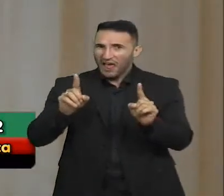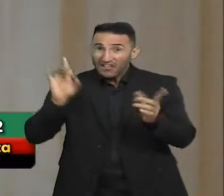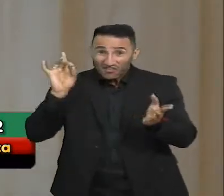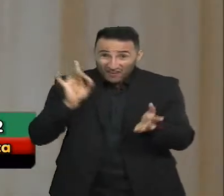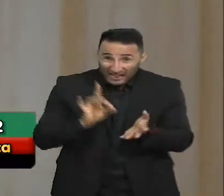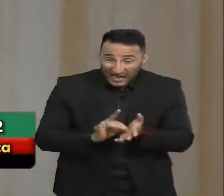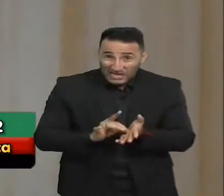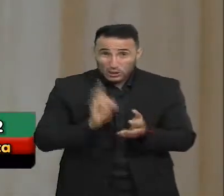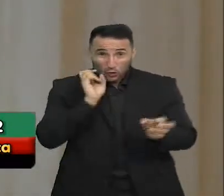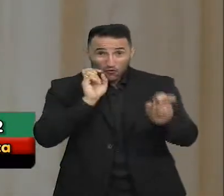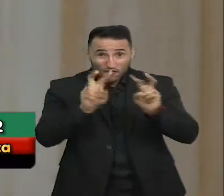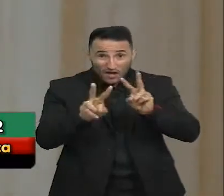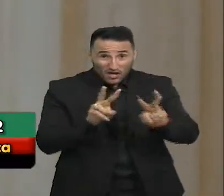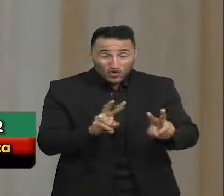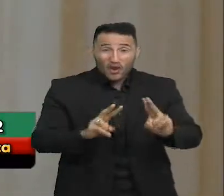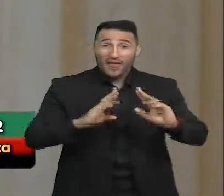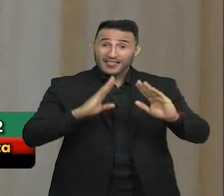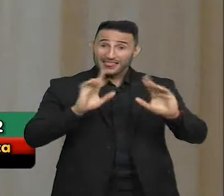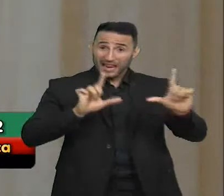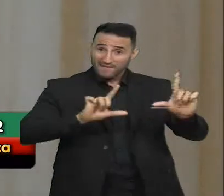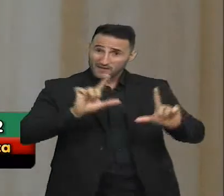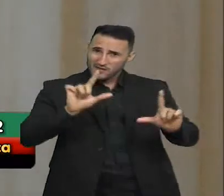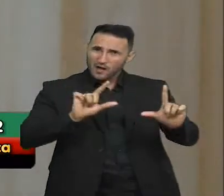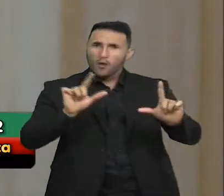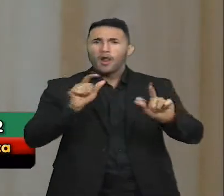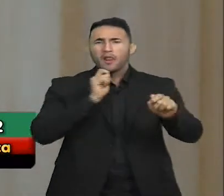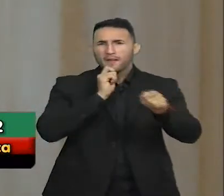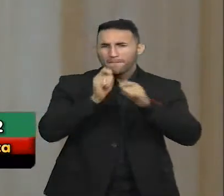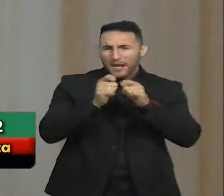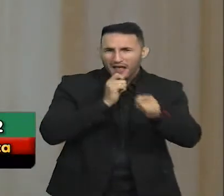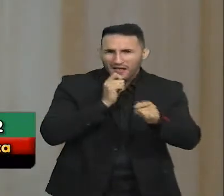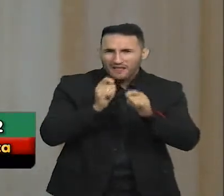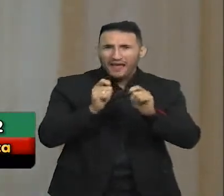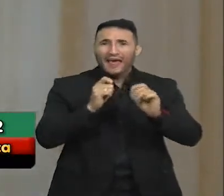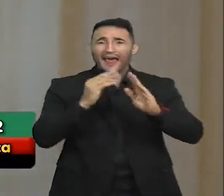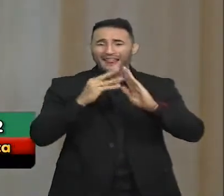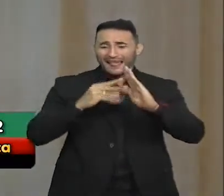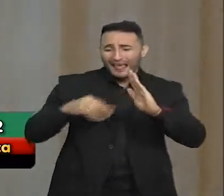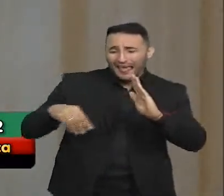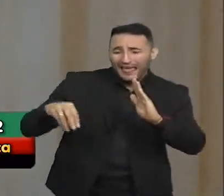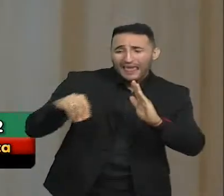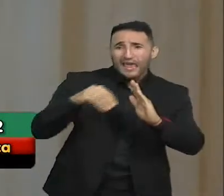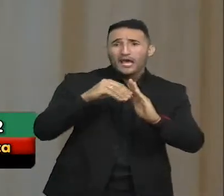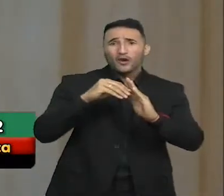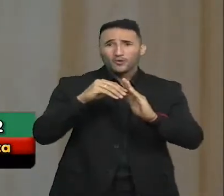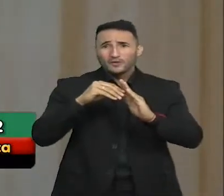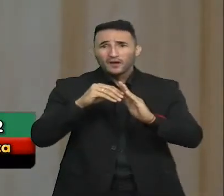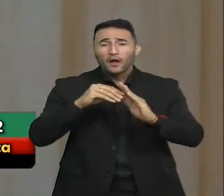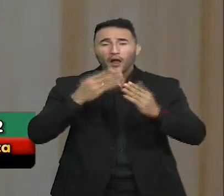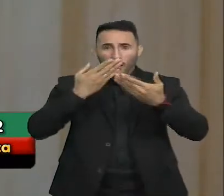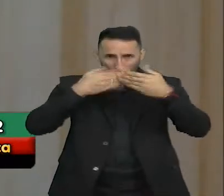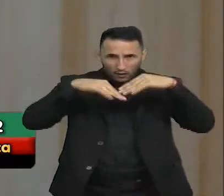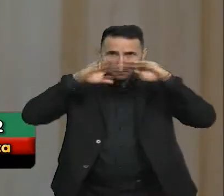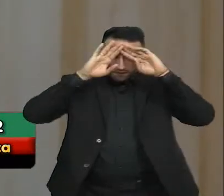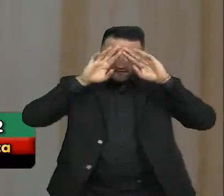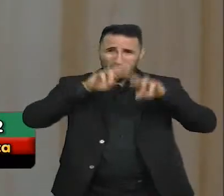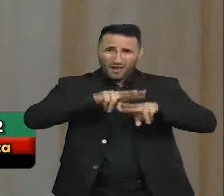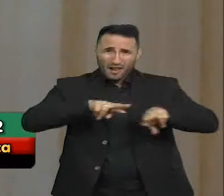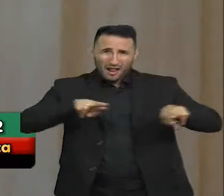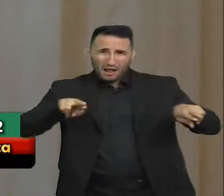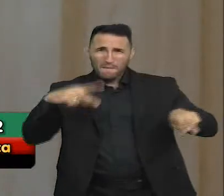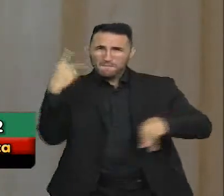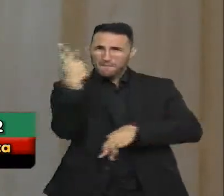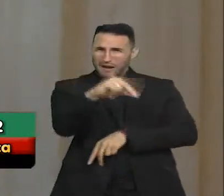grande terreiros, casas de Umbanda, Candomblé, Jurema, sendo invadidas e vilipendiadas.